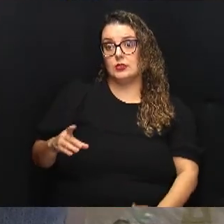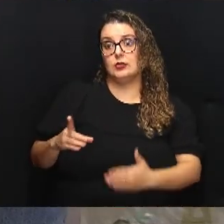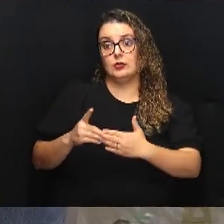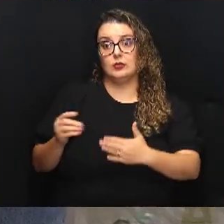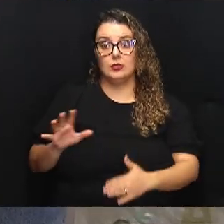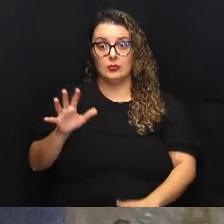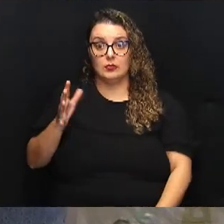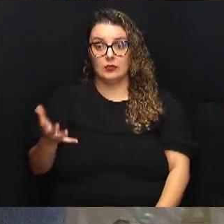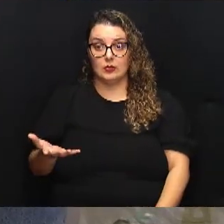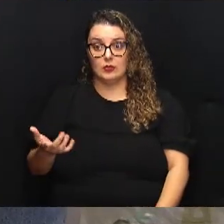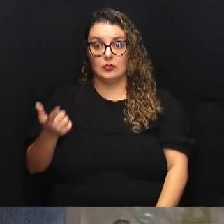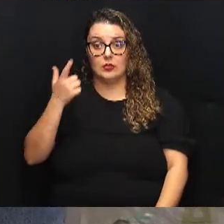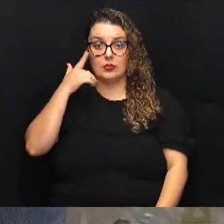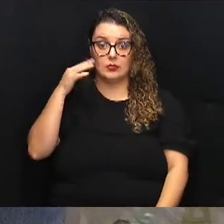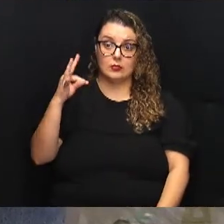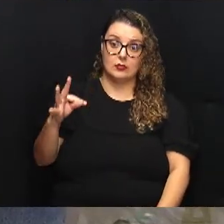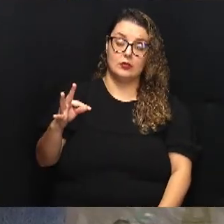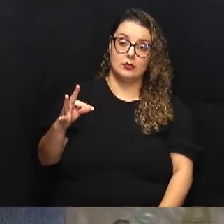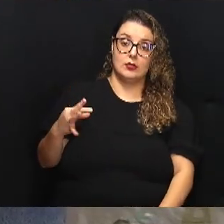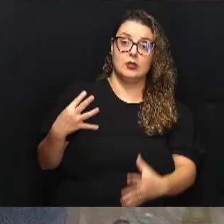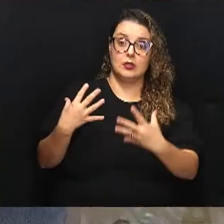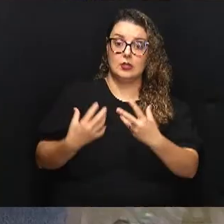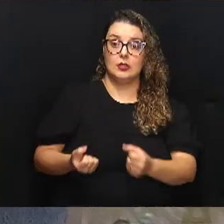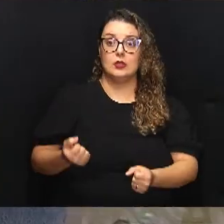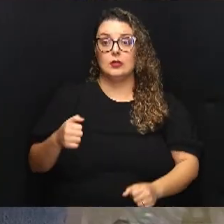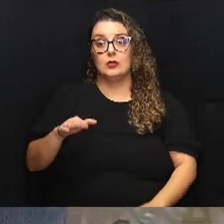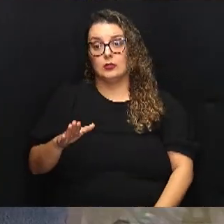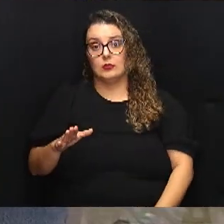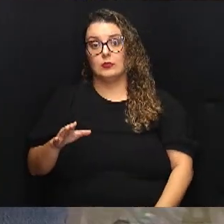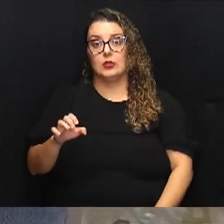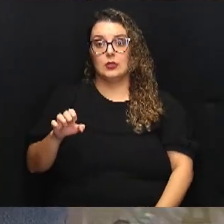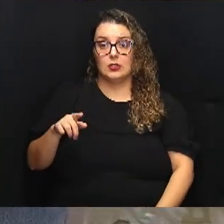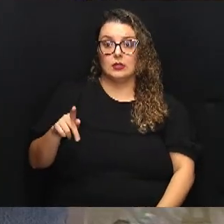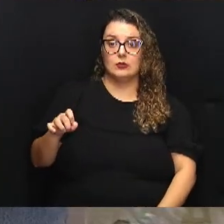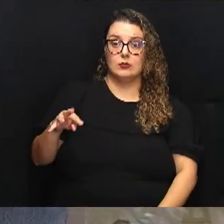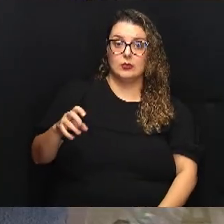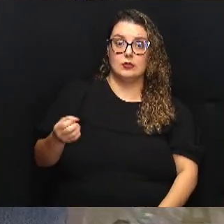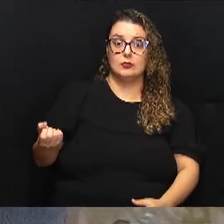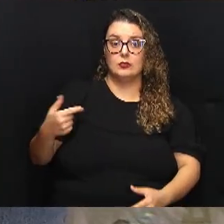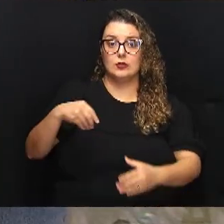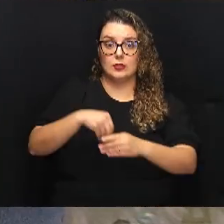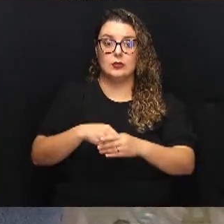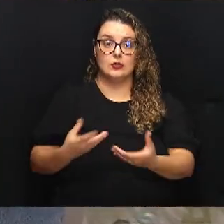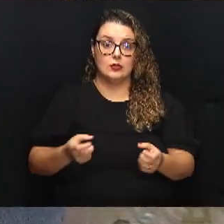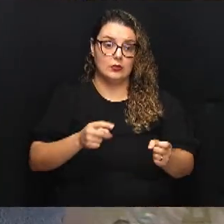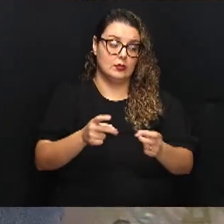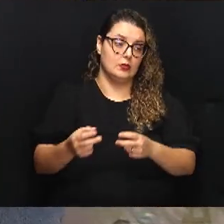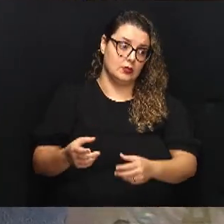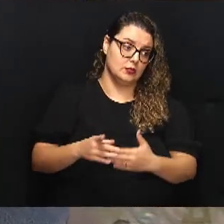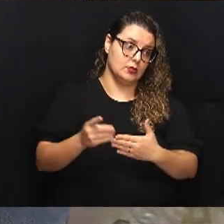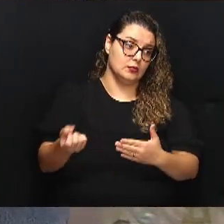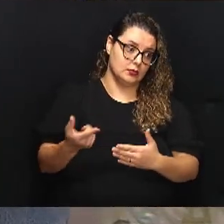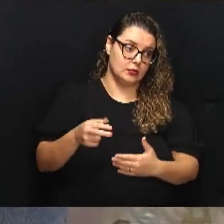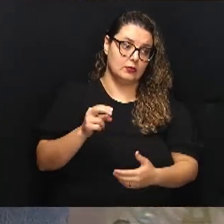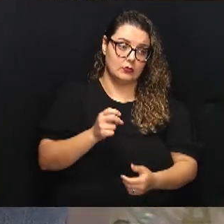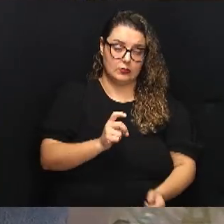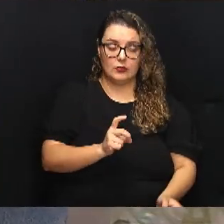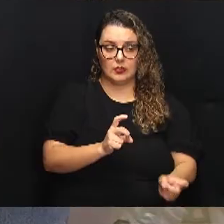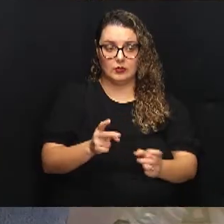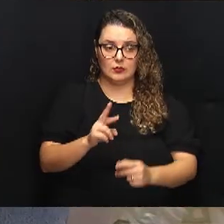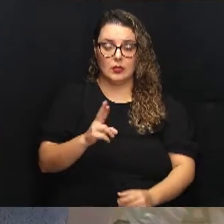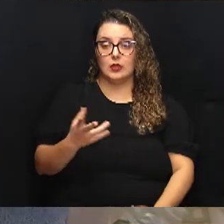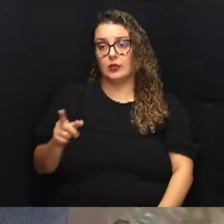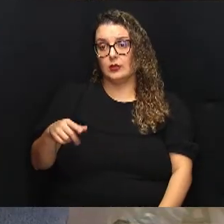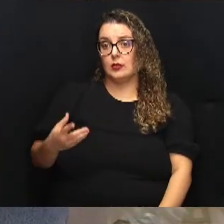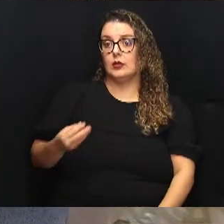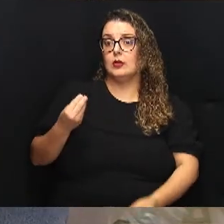eles teoricamente receberiam mais exportando do que aqui. Em dólar do que vendendo por real. Pois é, então o que muita gente diz é, como vai abastecer